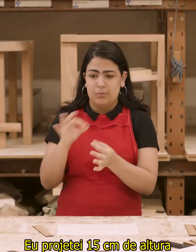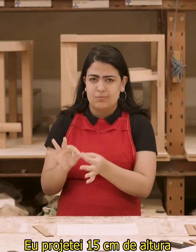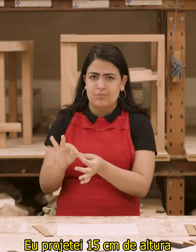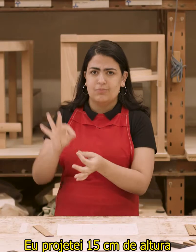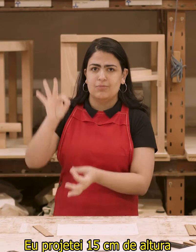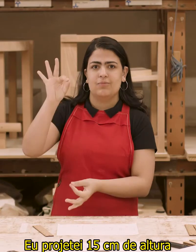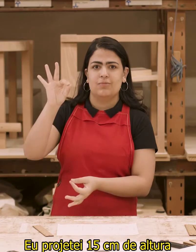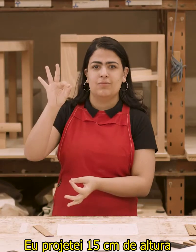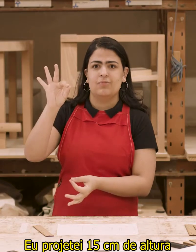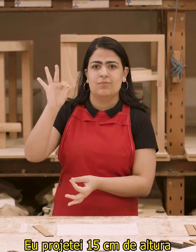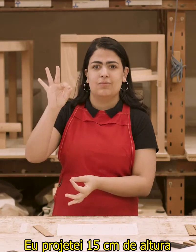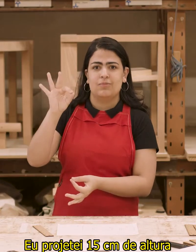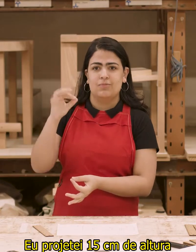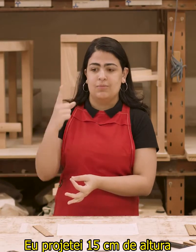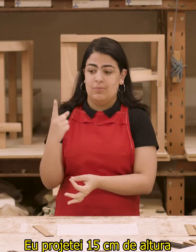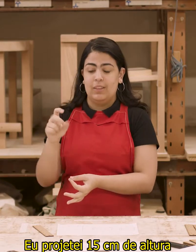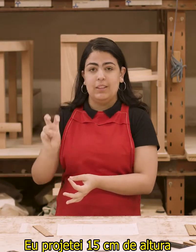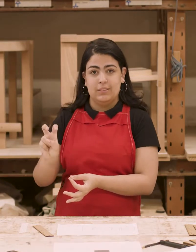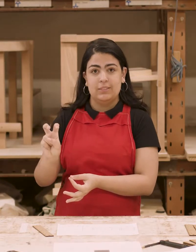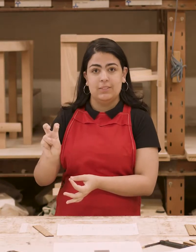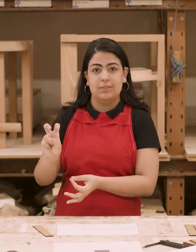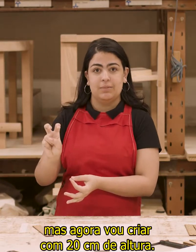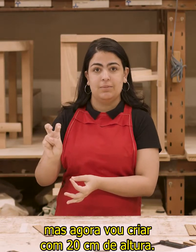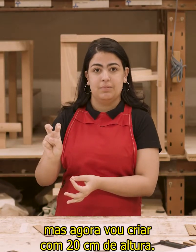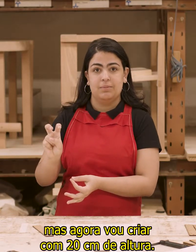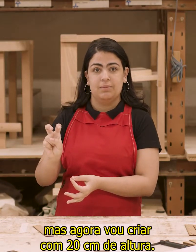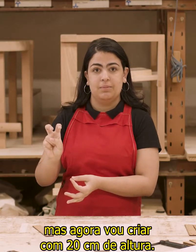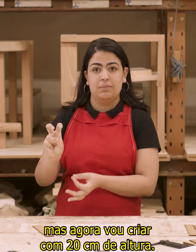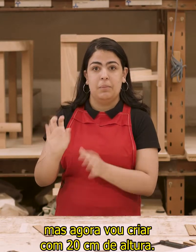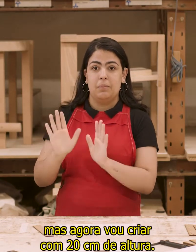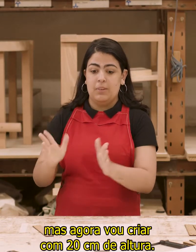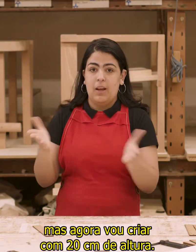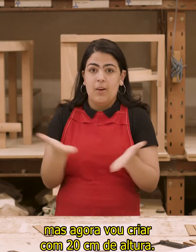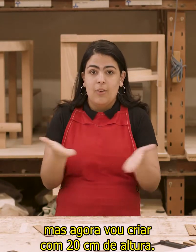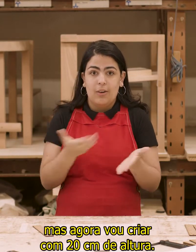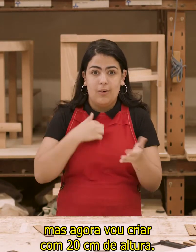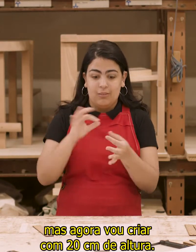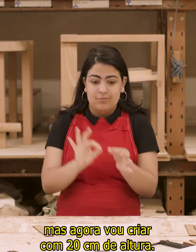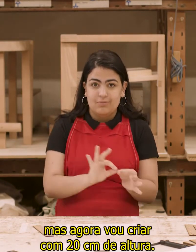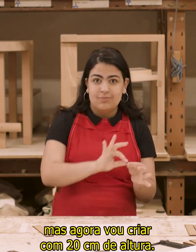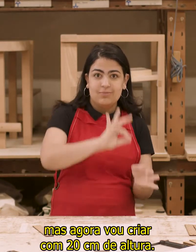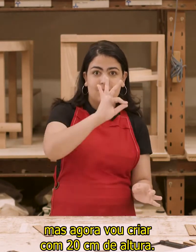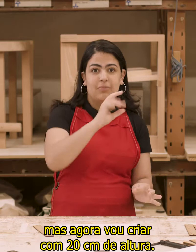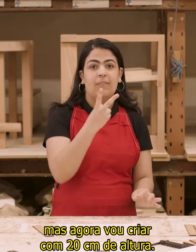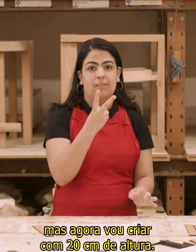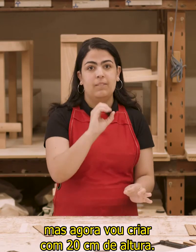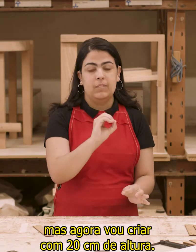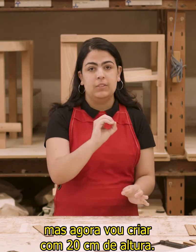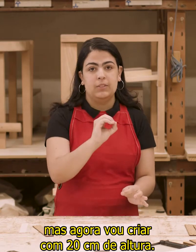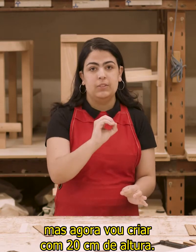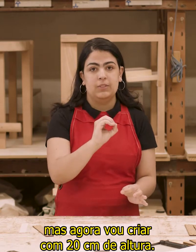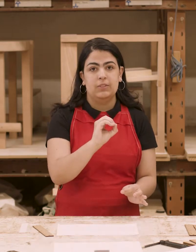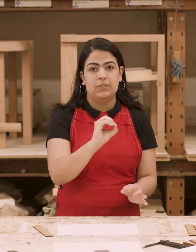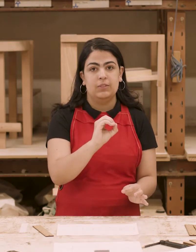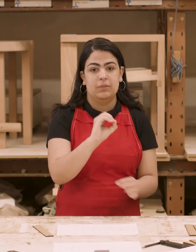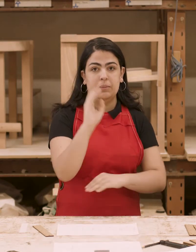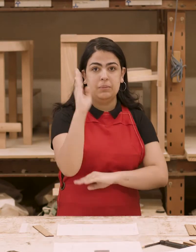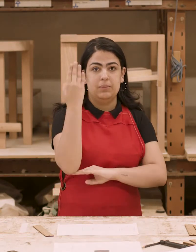Eu projetei 15 centímetros de altura, mas agora vou criar com 20 centímetros de